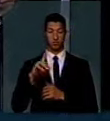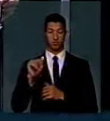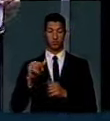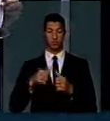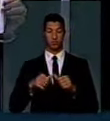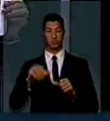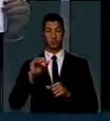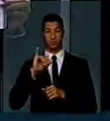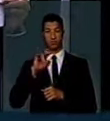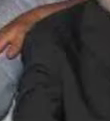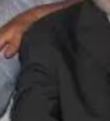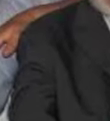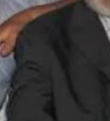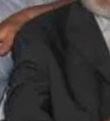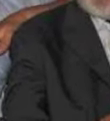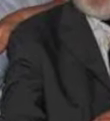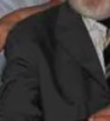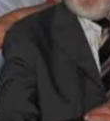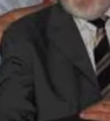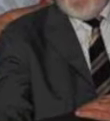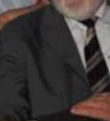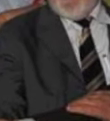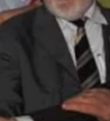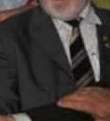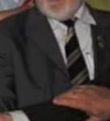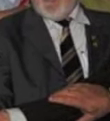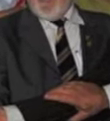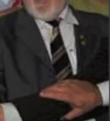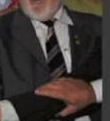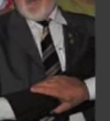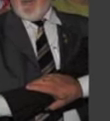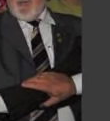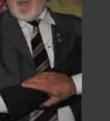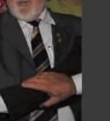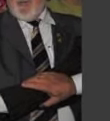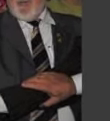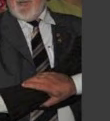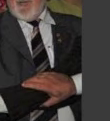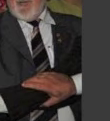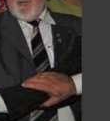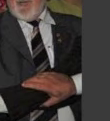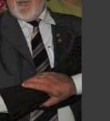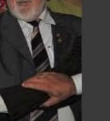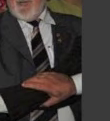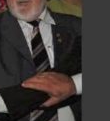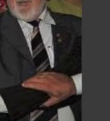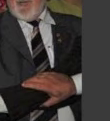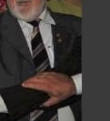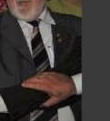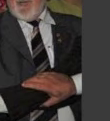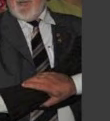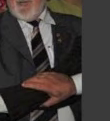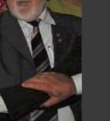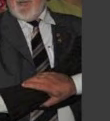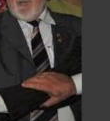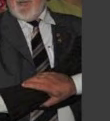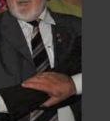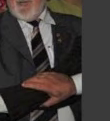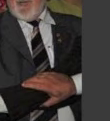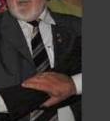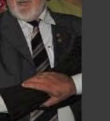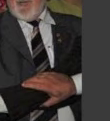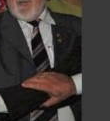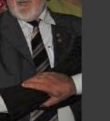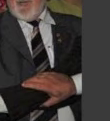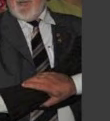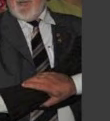Ivan Valente e Chico Alencar, numa demonstração clara, não de apologia, mas de apoio,